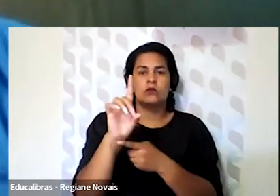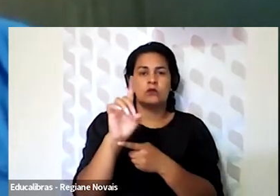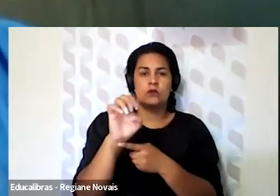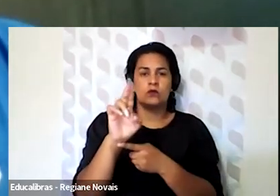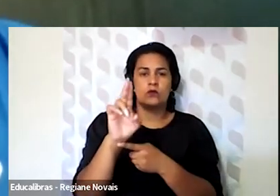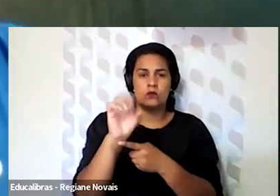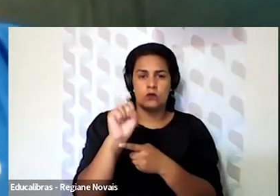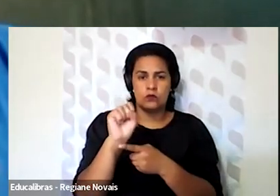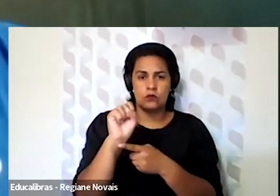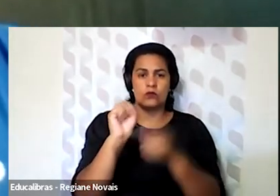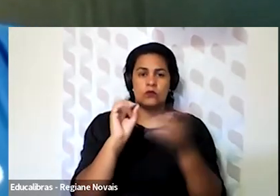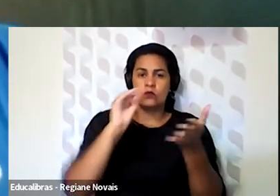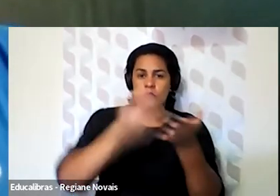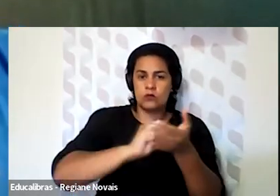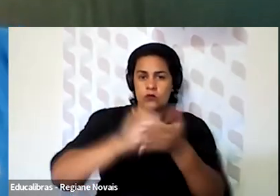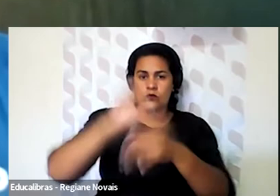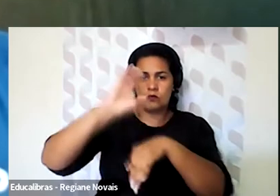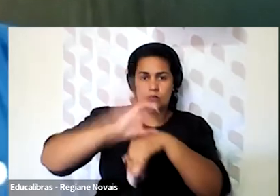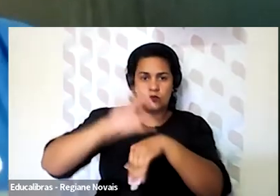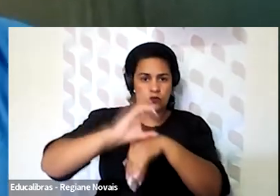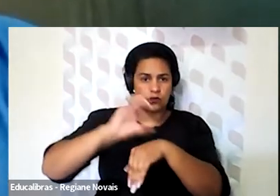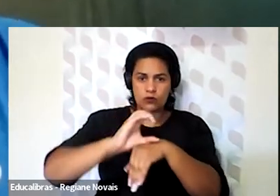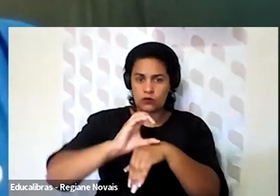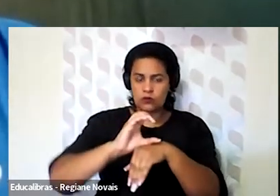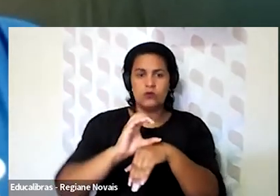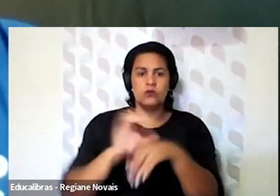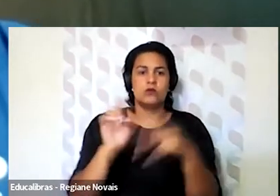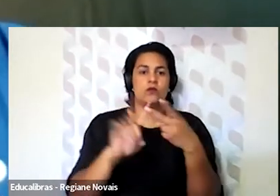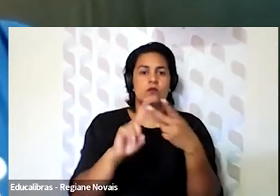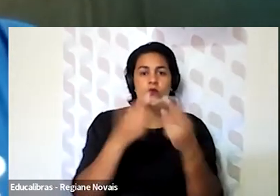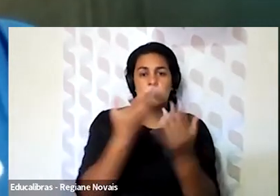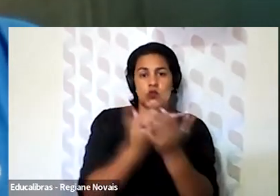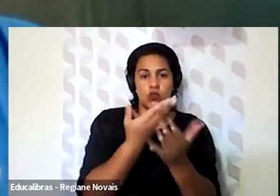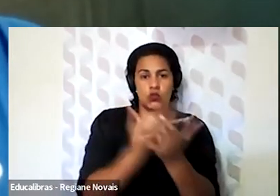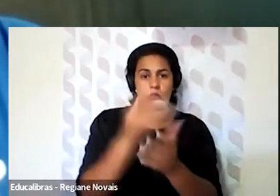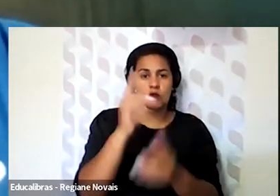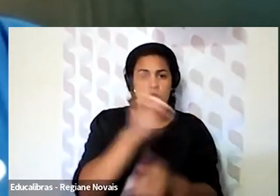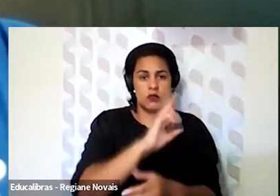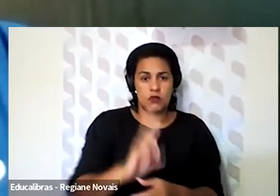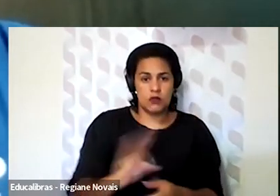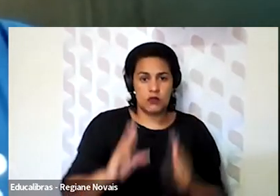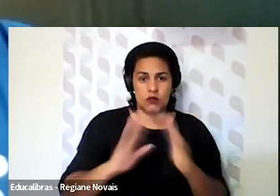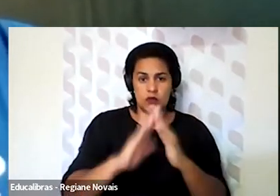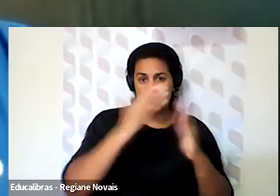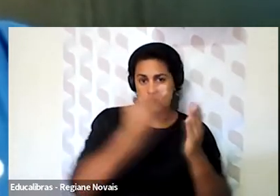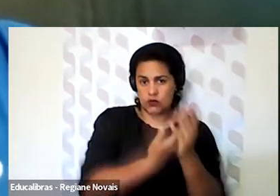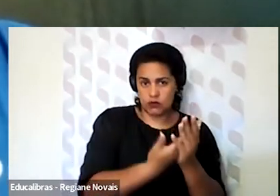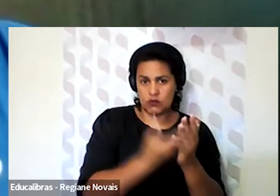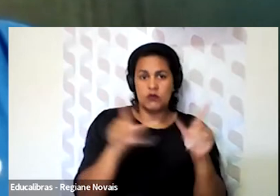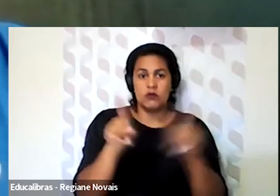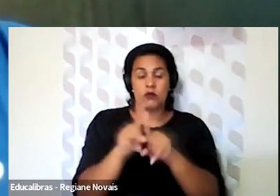Constituição. Ele era contra o estudo da religião nas escolas e ele era a favor de um Estado laico. Isso